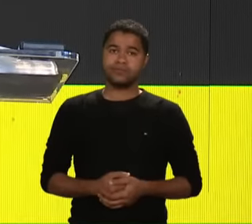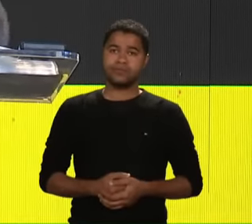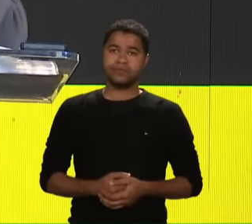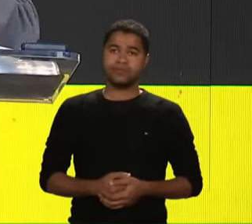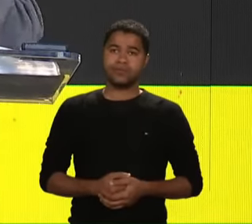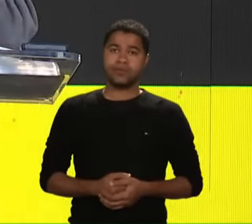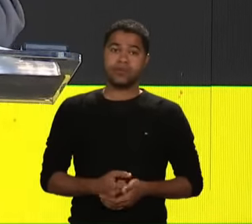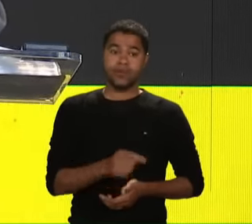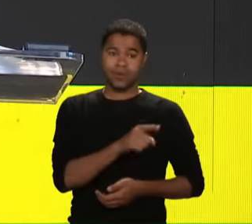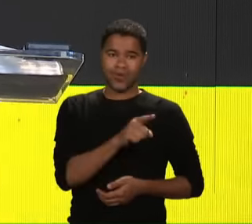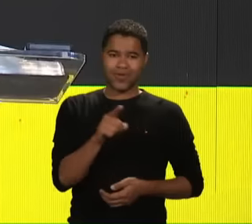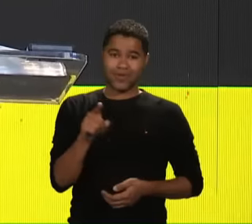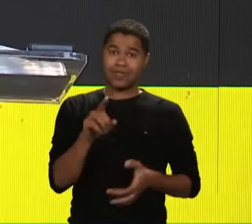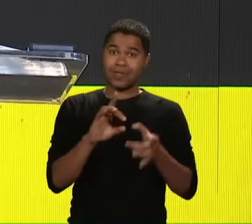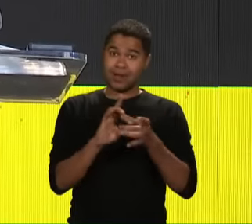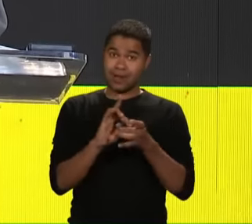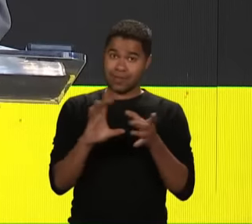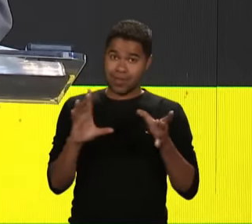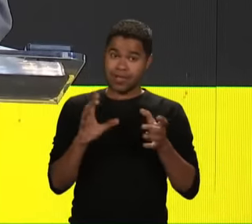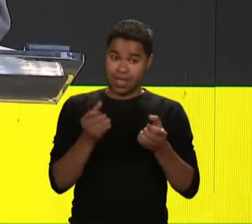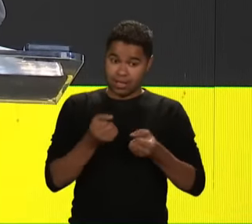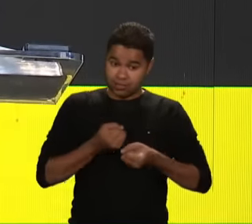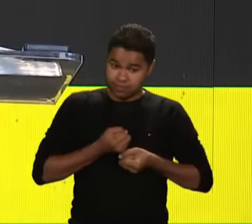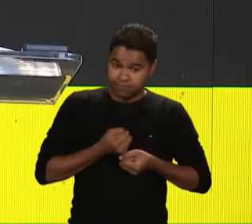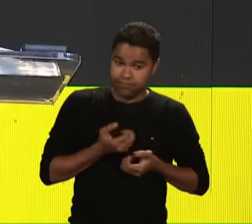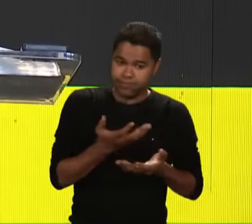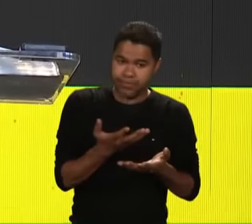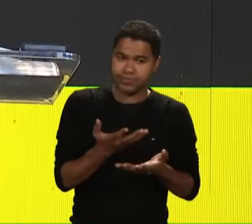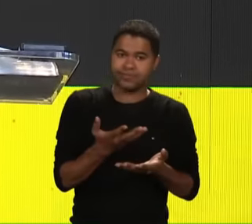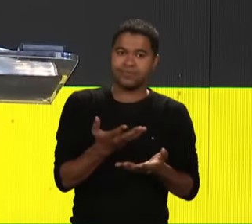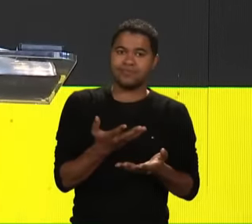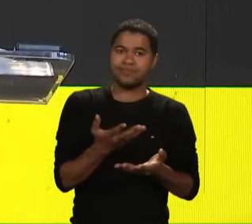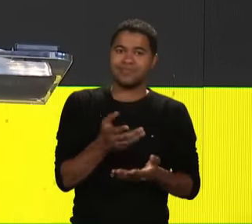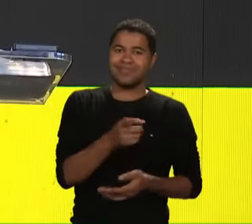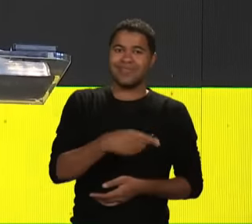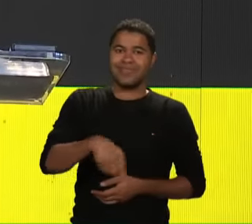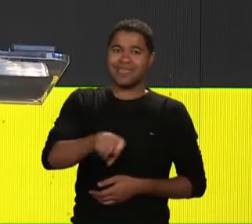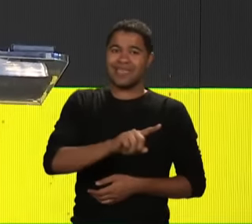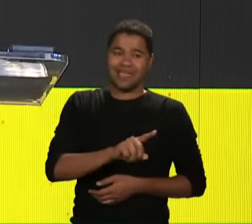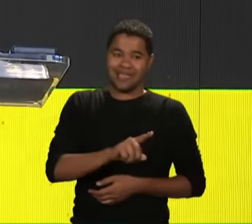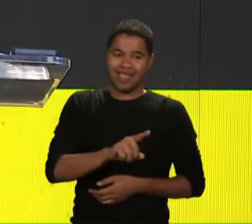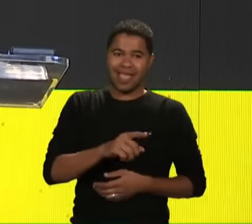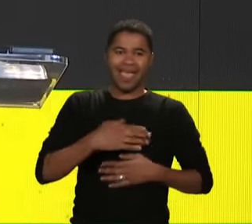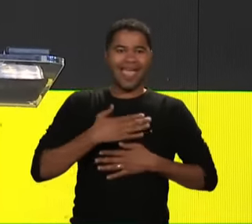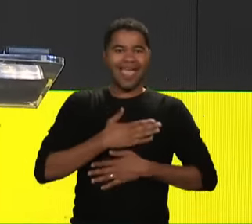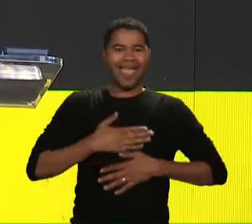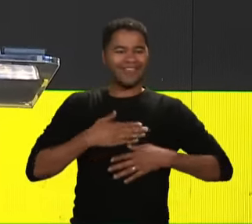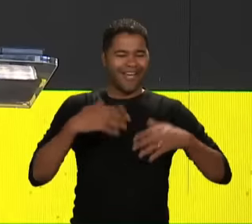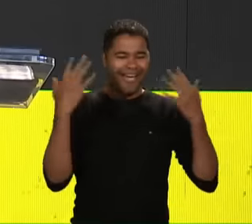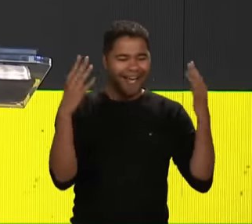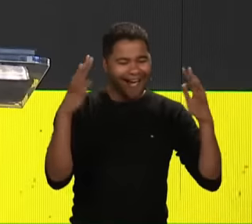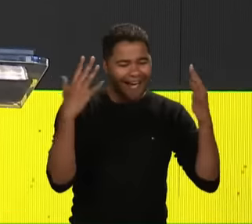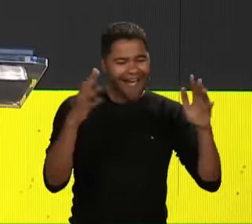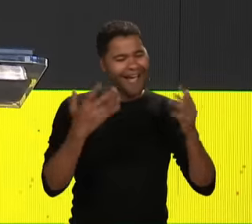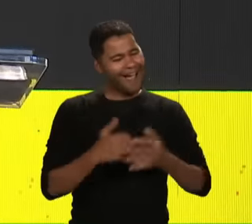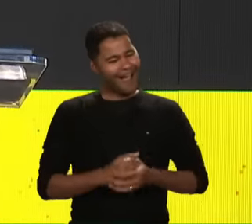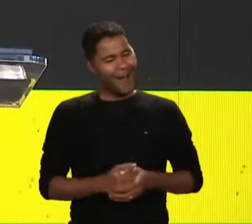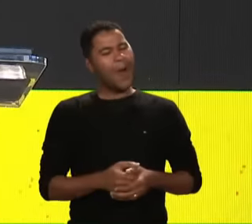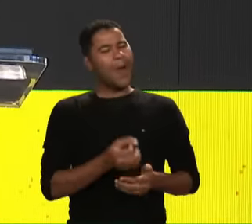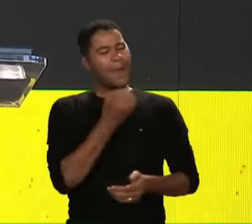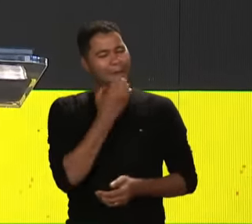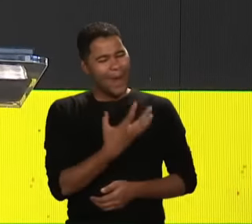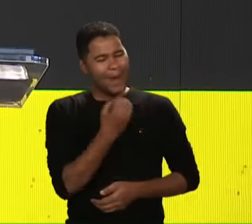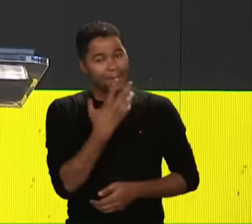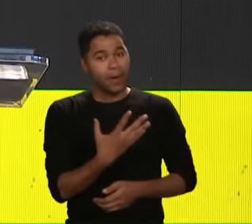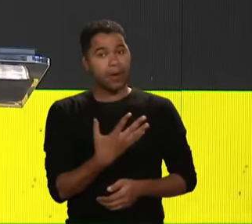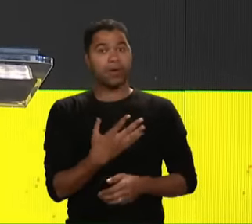você tem esse nível de liberdade, você agrada o outro, não é só aplaudindo, você agrada o